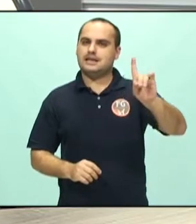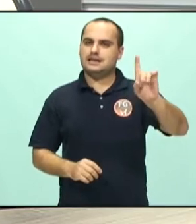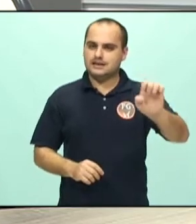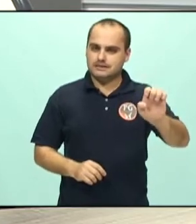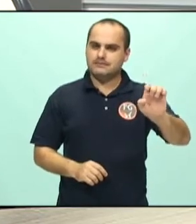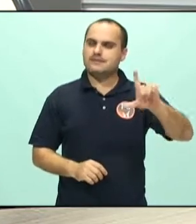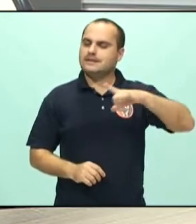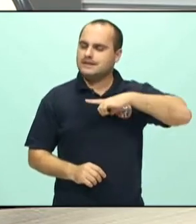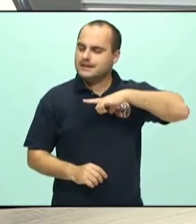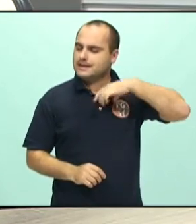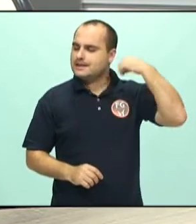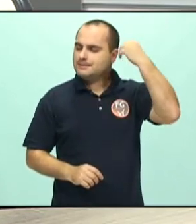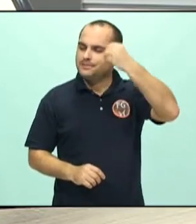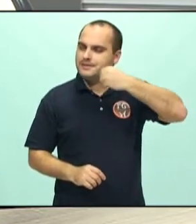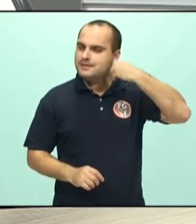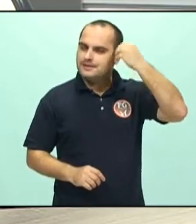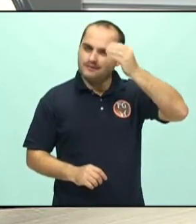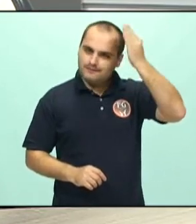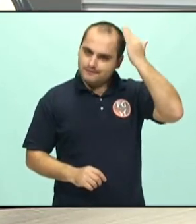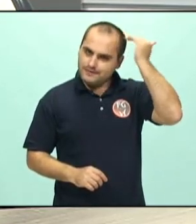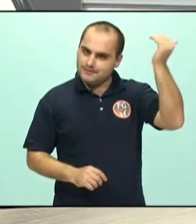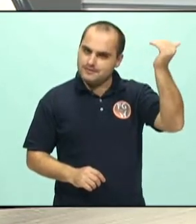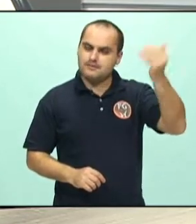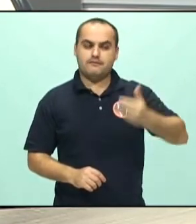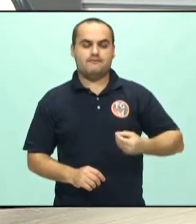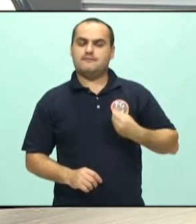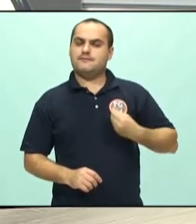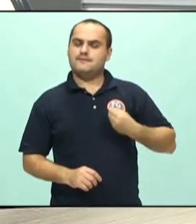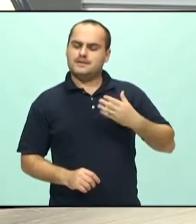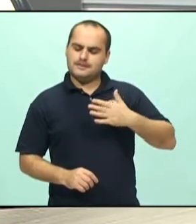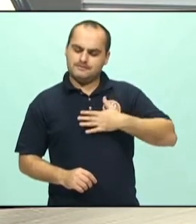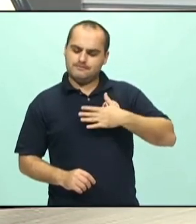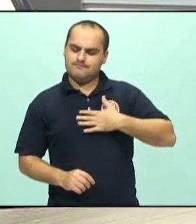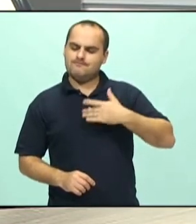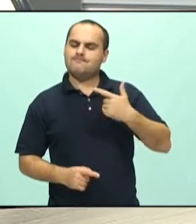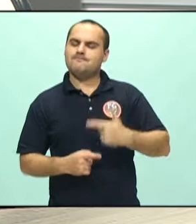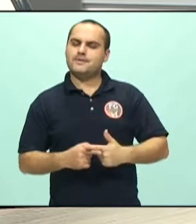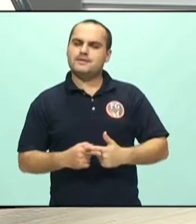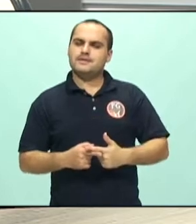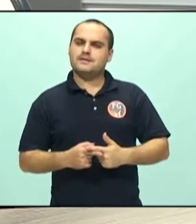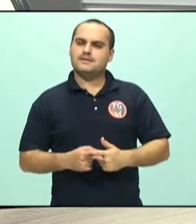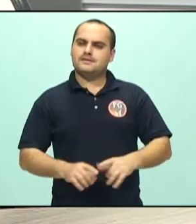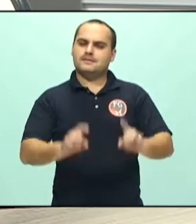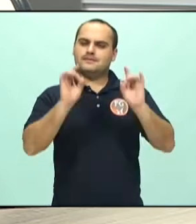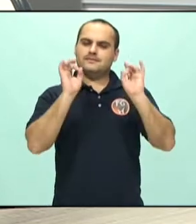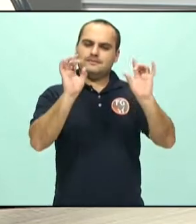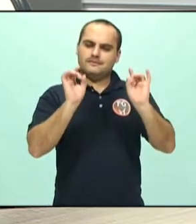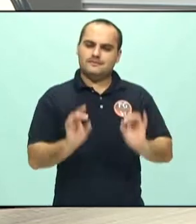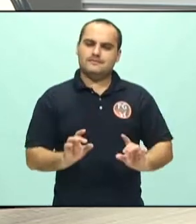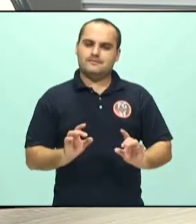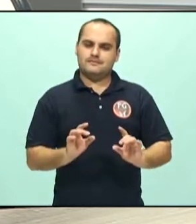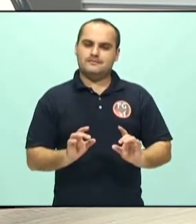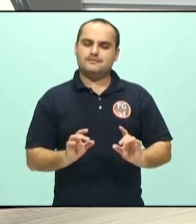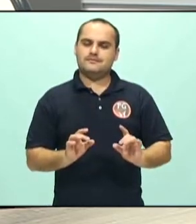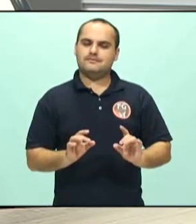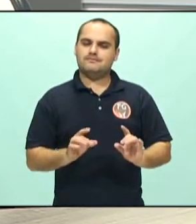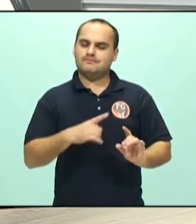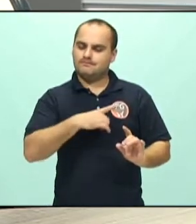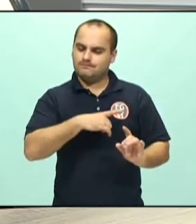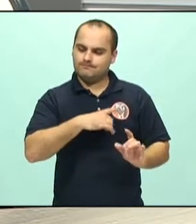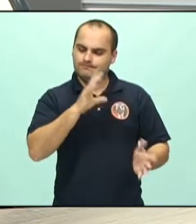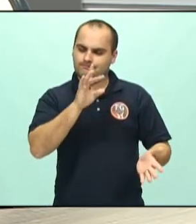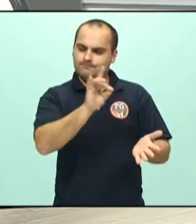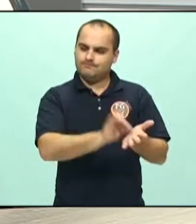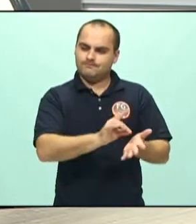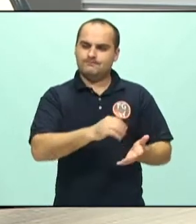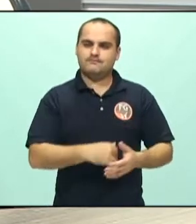chama muito a atenção. É um conto que eu carrego para a vida por conta da simbologia que ele traz. É um